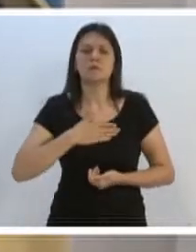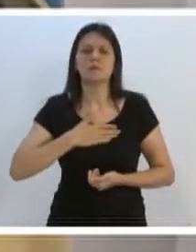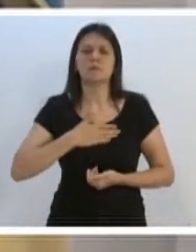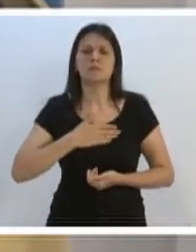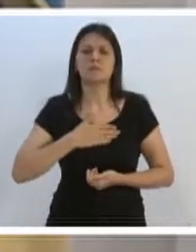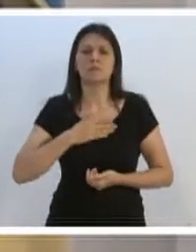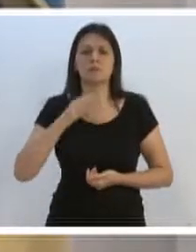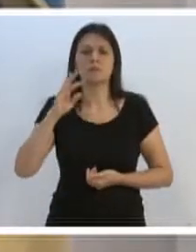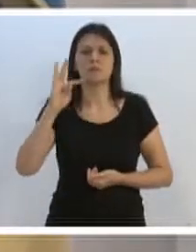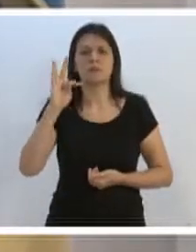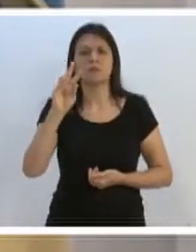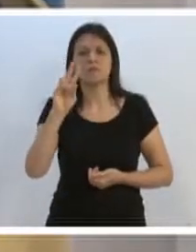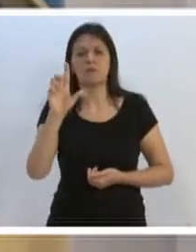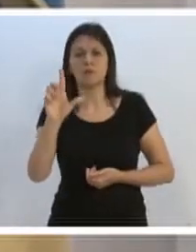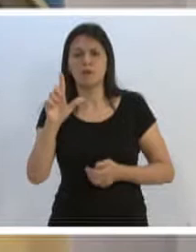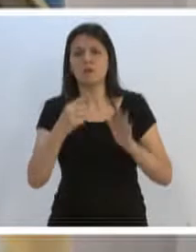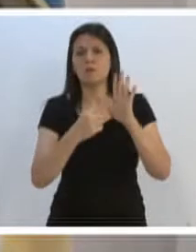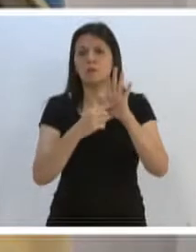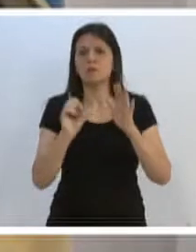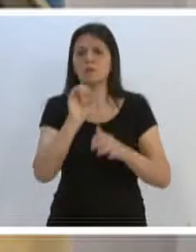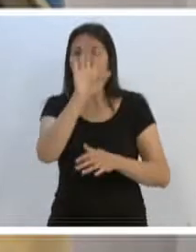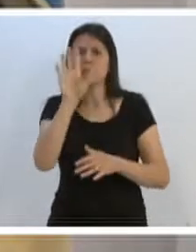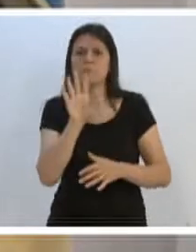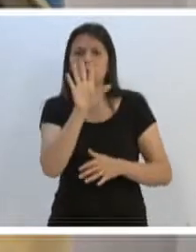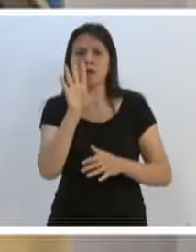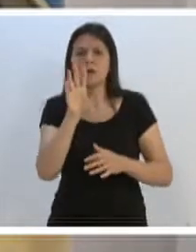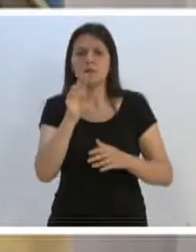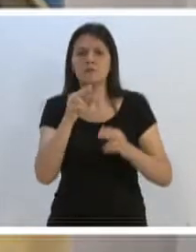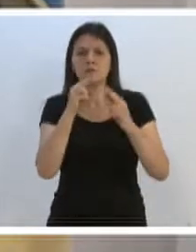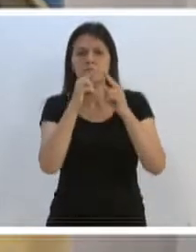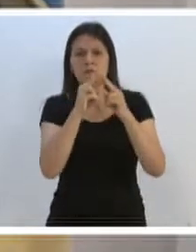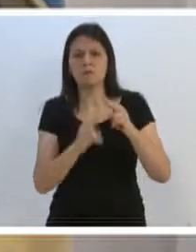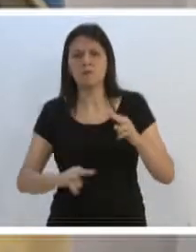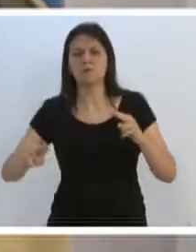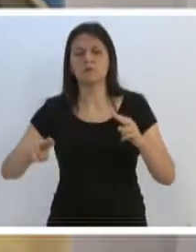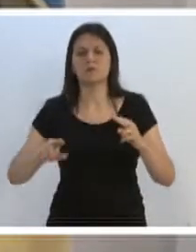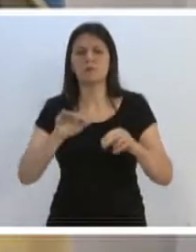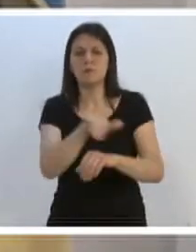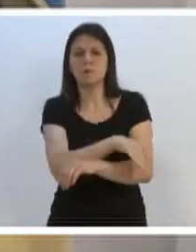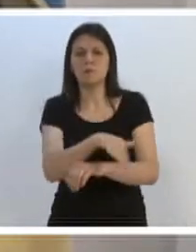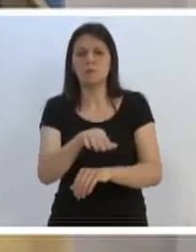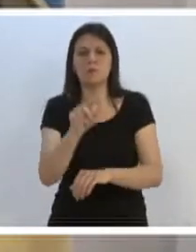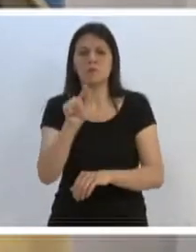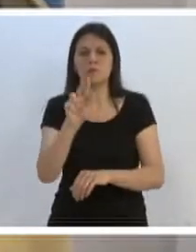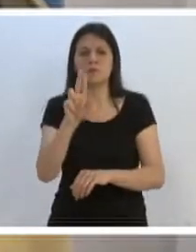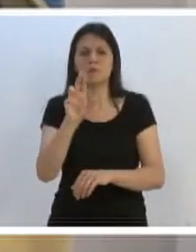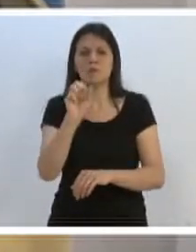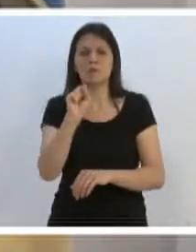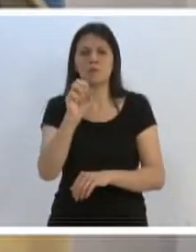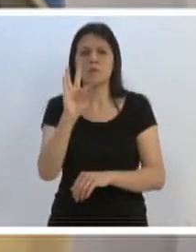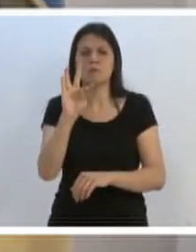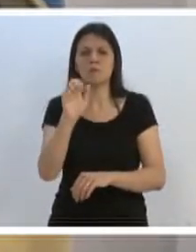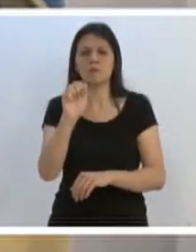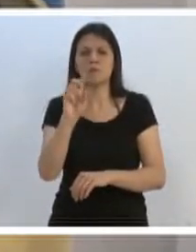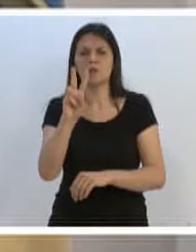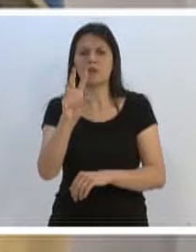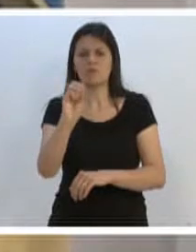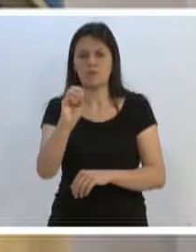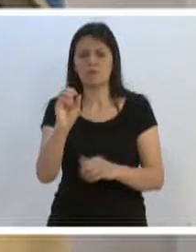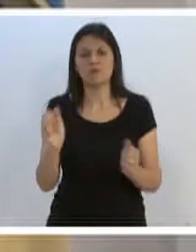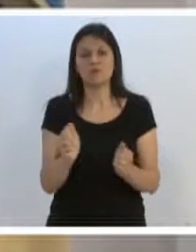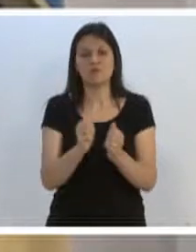algumas imagens da inauguração da rua Gustavo Henschel, pavimentação que nós estivemos junto com o prefeito de